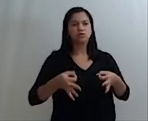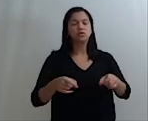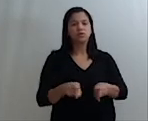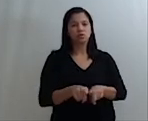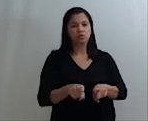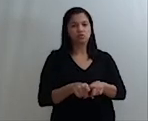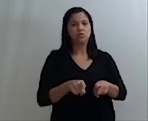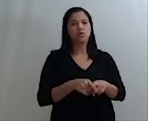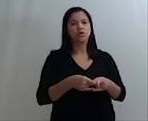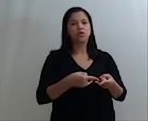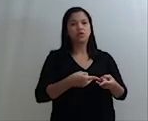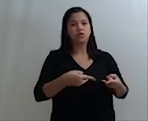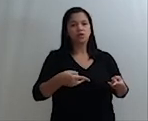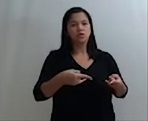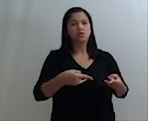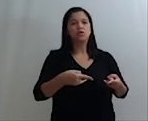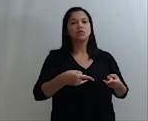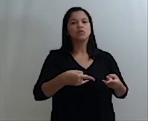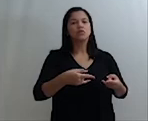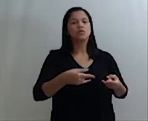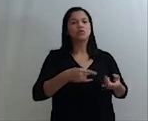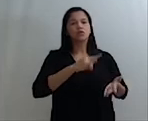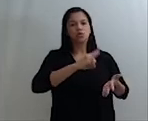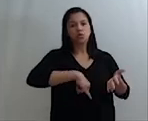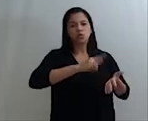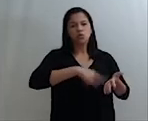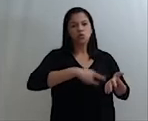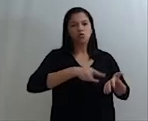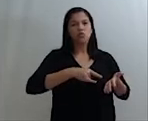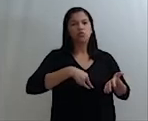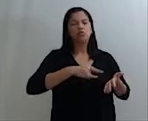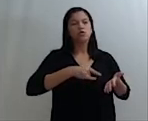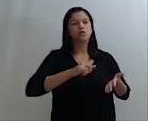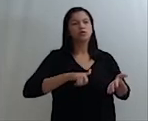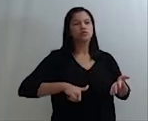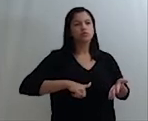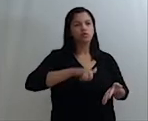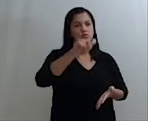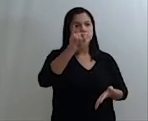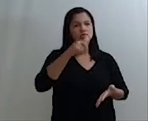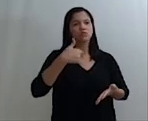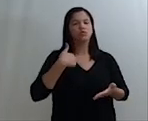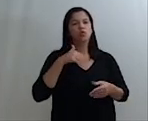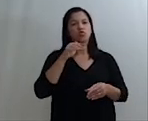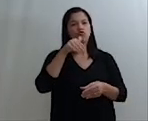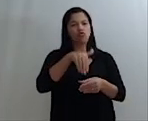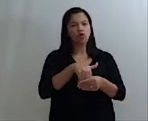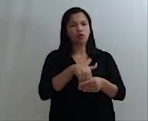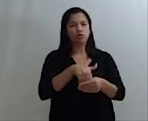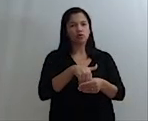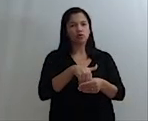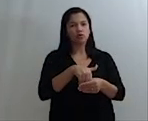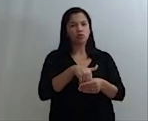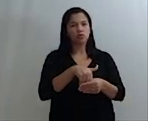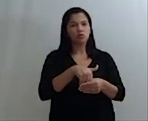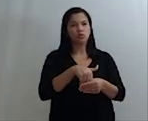passaporte recurso ordinário parcialmente provido estamos encaminhando o voto Dr Rafael